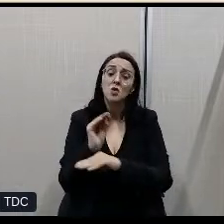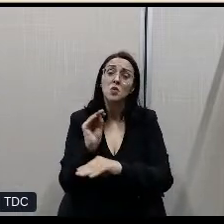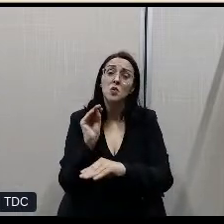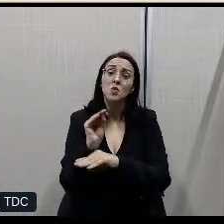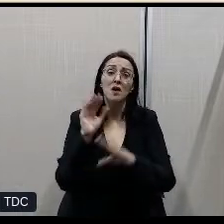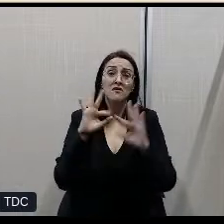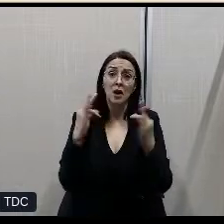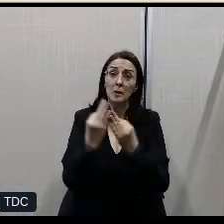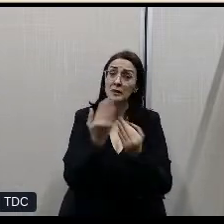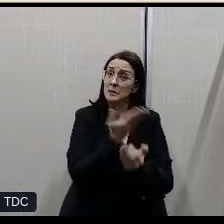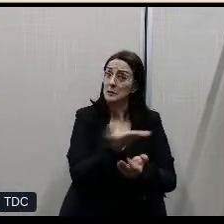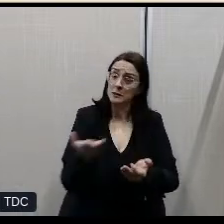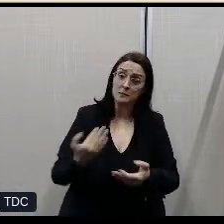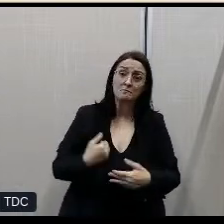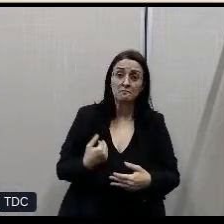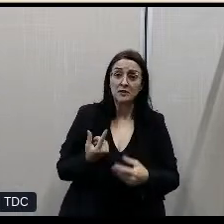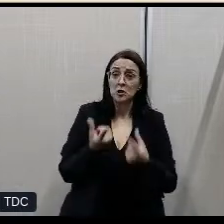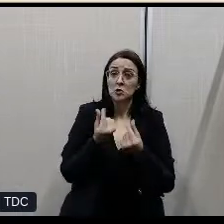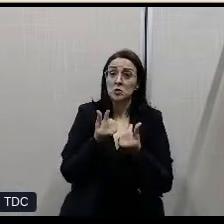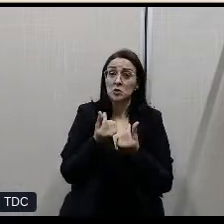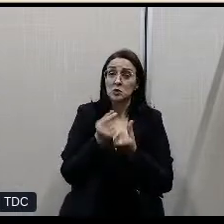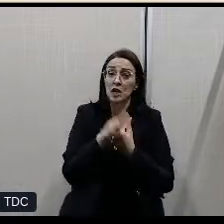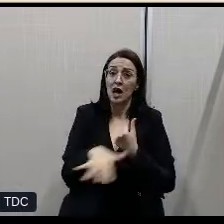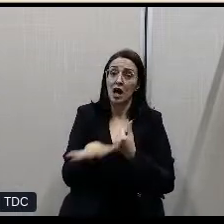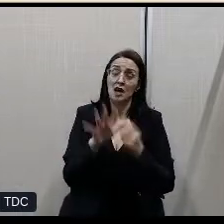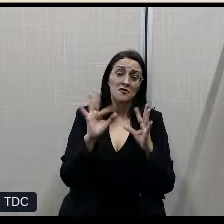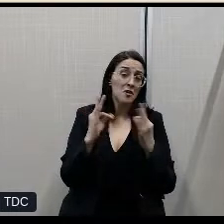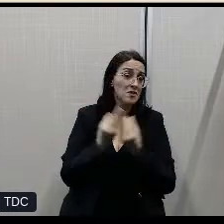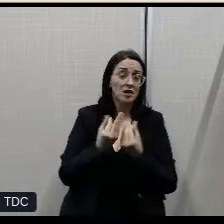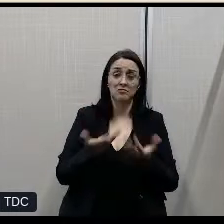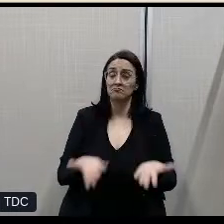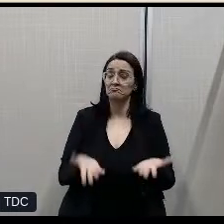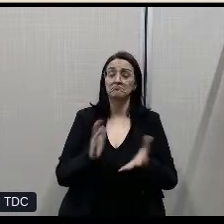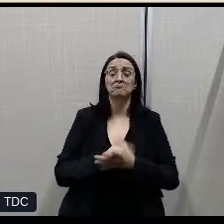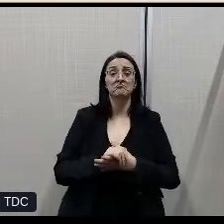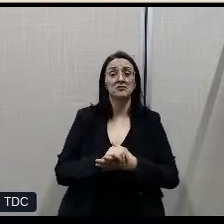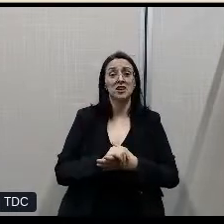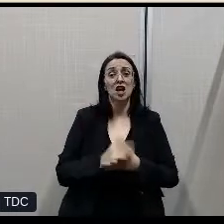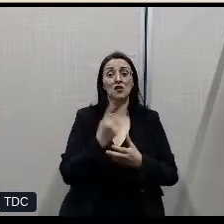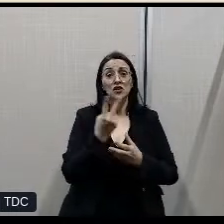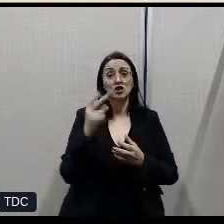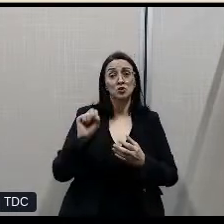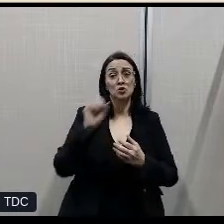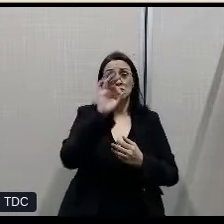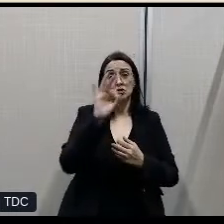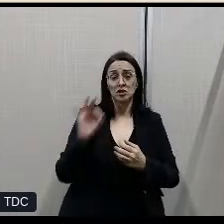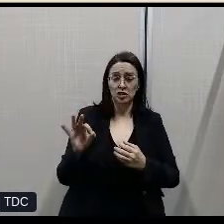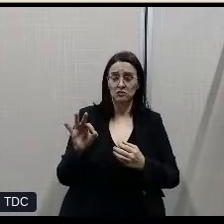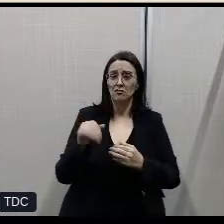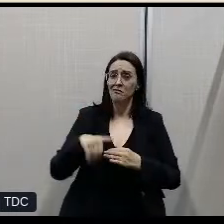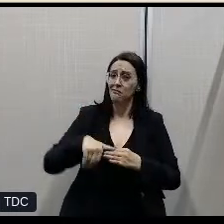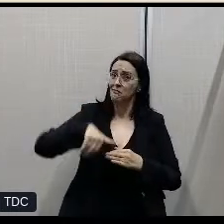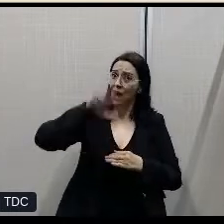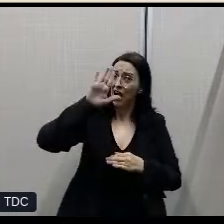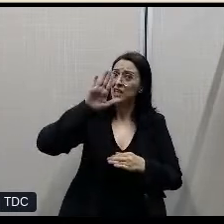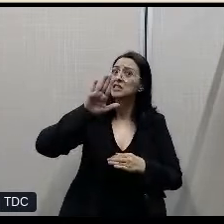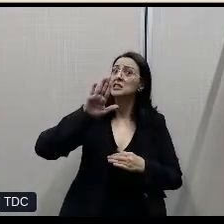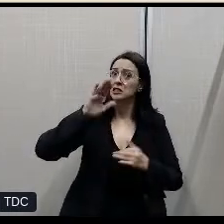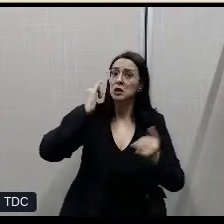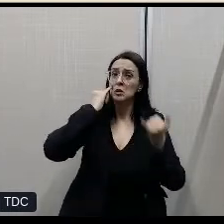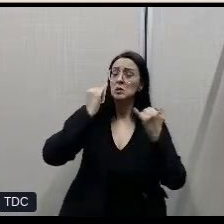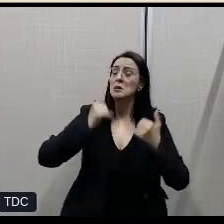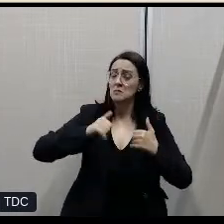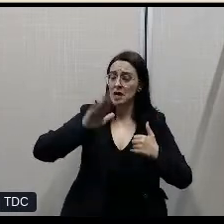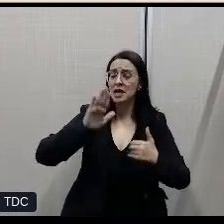provedoras da parte financeira da família toda. Então, mais de 28%, até mais do que esse dado que eu trouxe